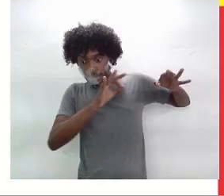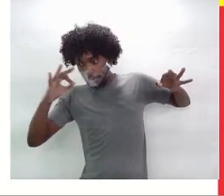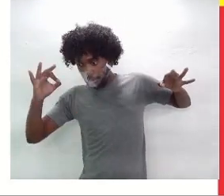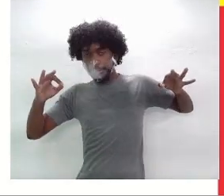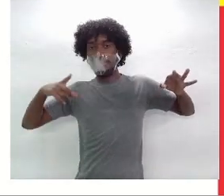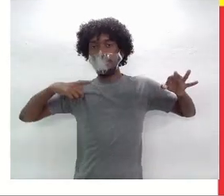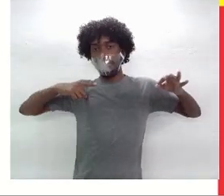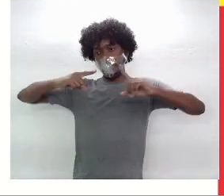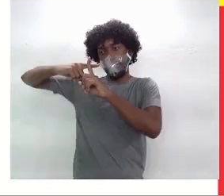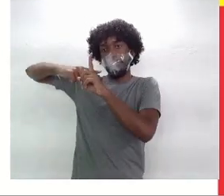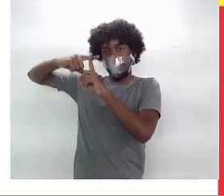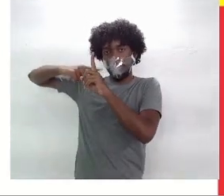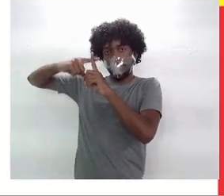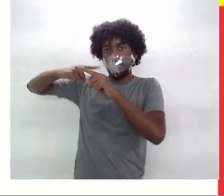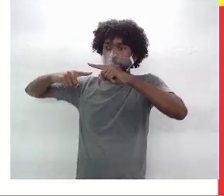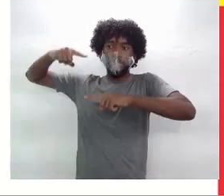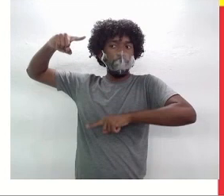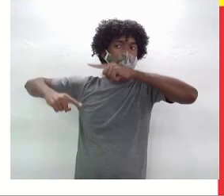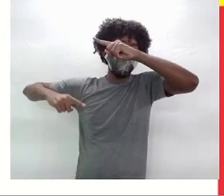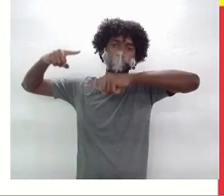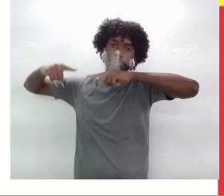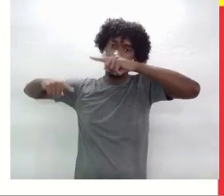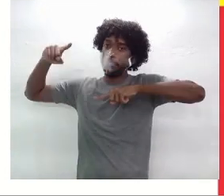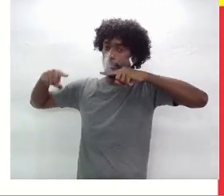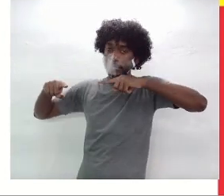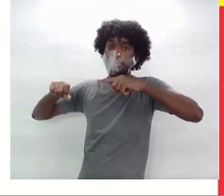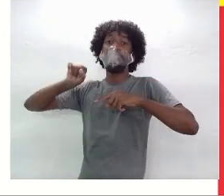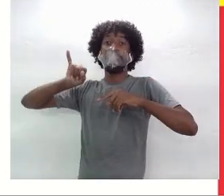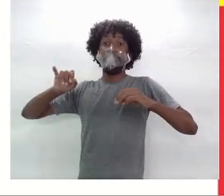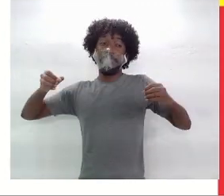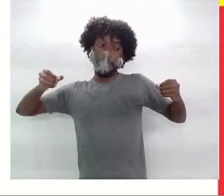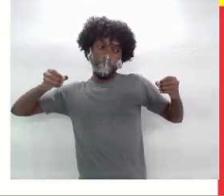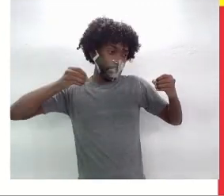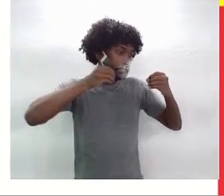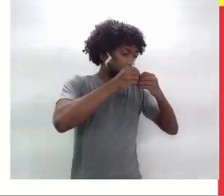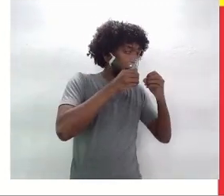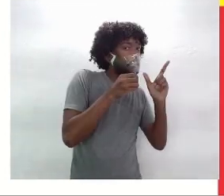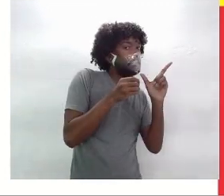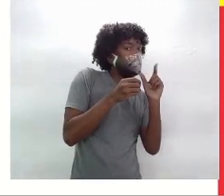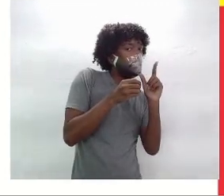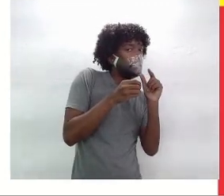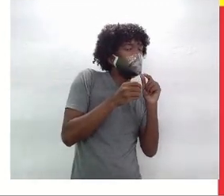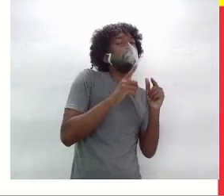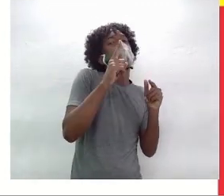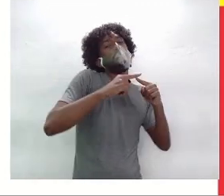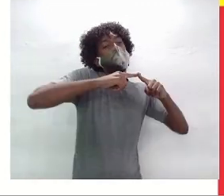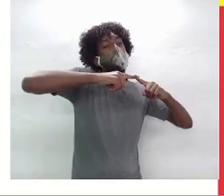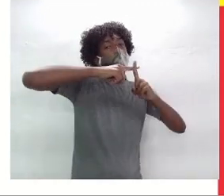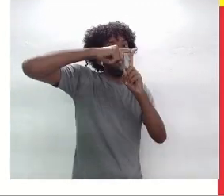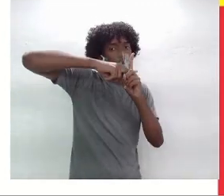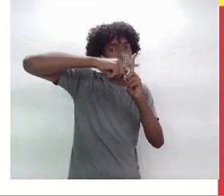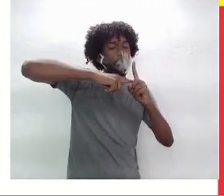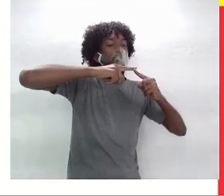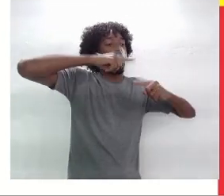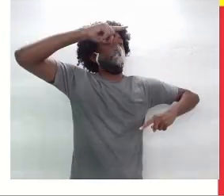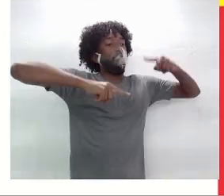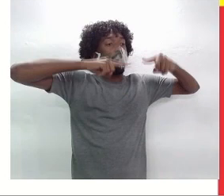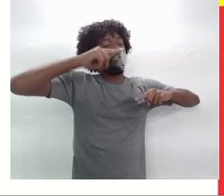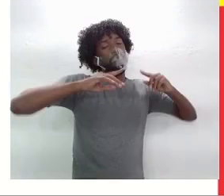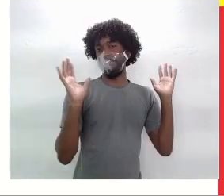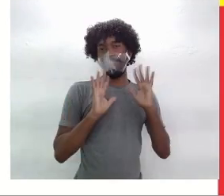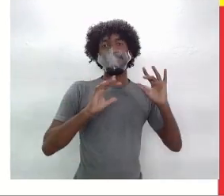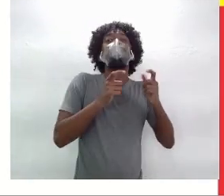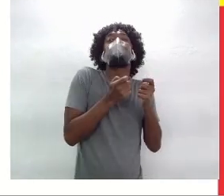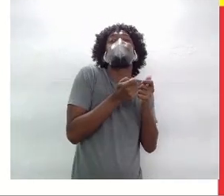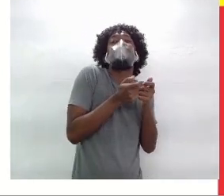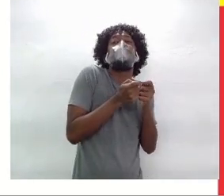variação de temperatura. Se você está próximo à água, existe pouca variação de temperatura. É